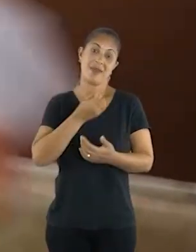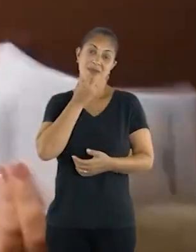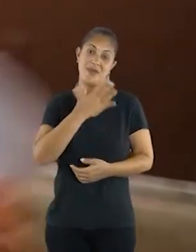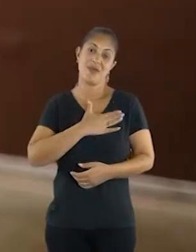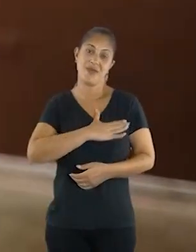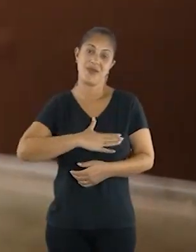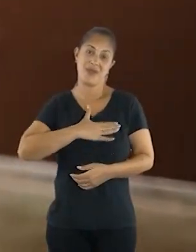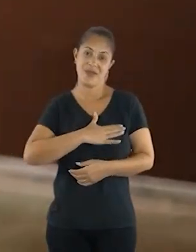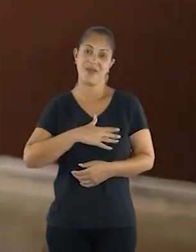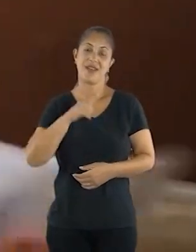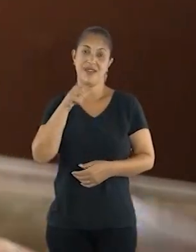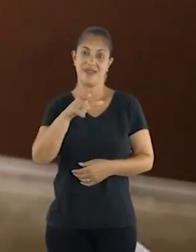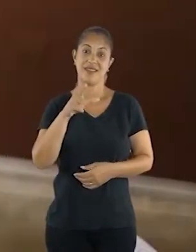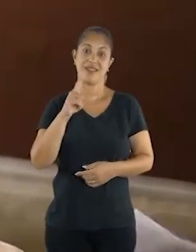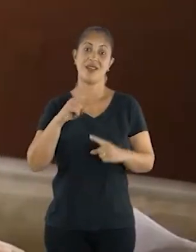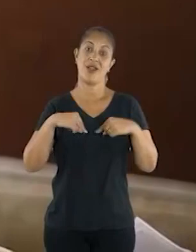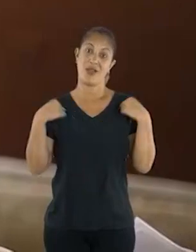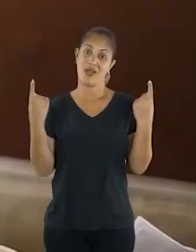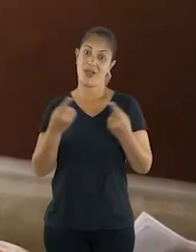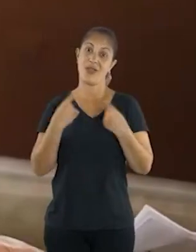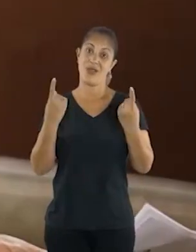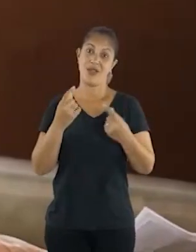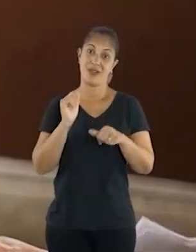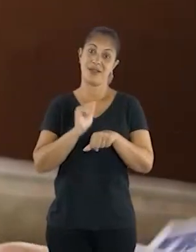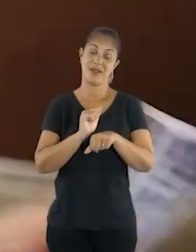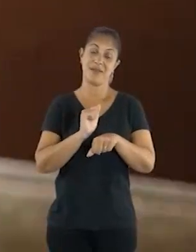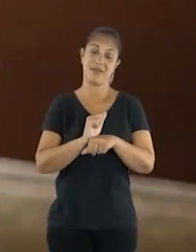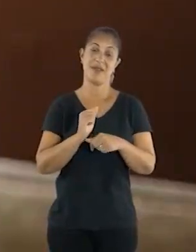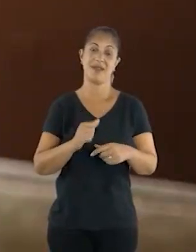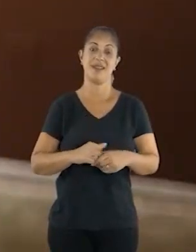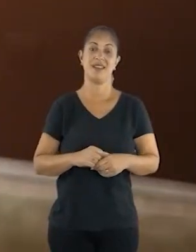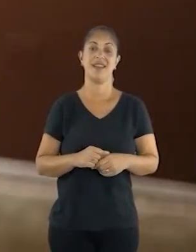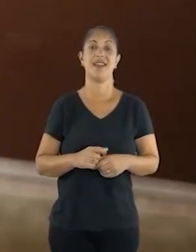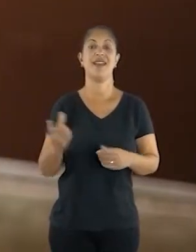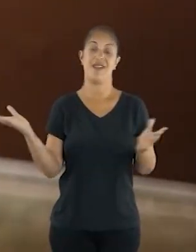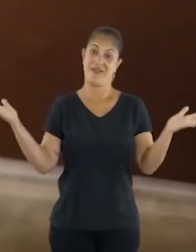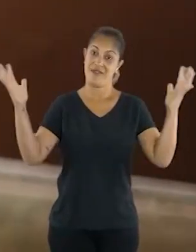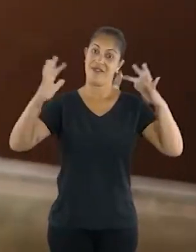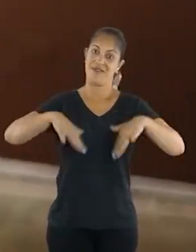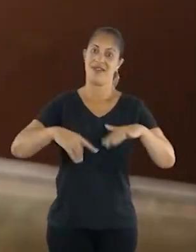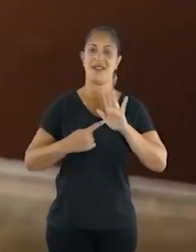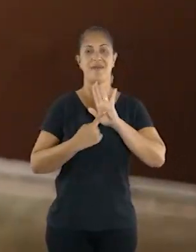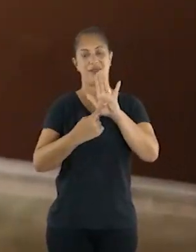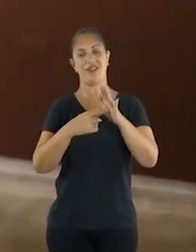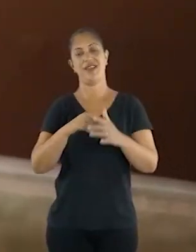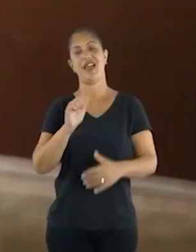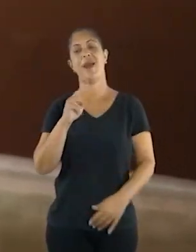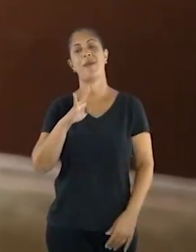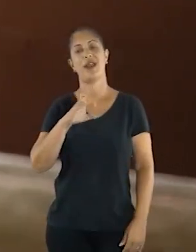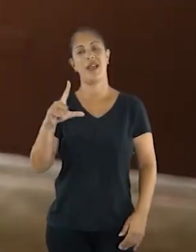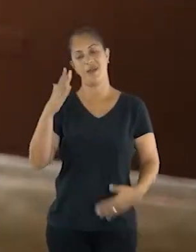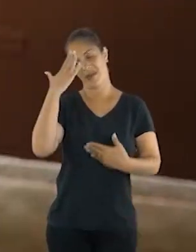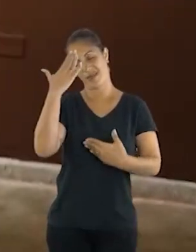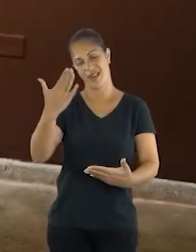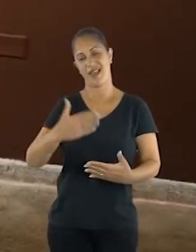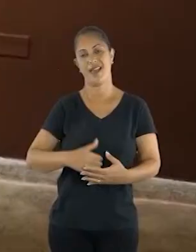porque vocês são mais... Nós somos os forasteiros, né? Que vieram trazendo o armorial. Muito